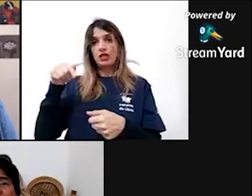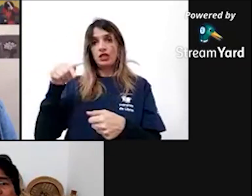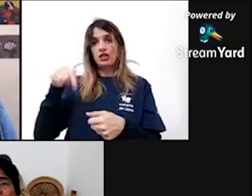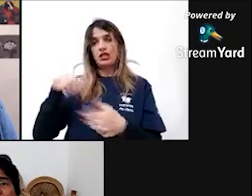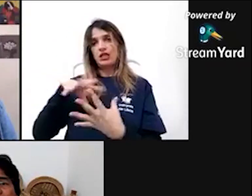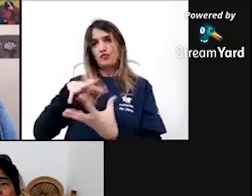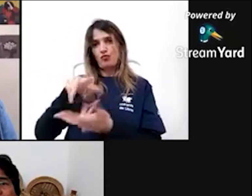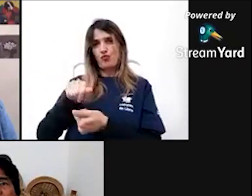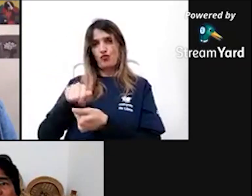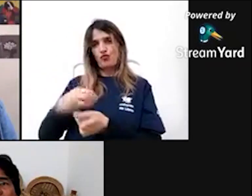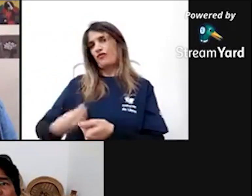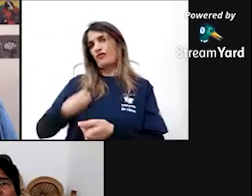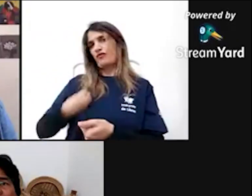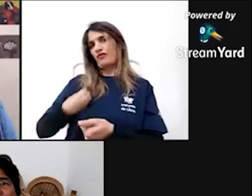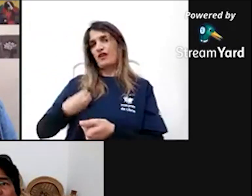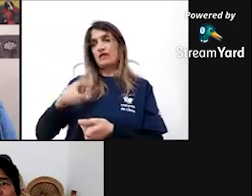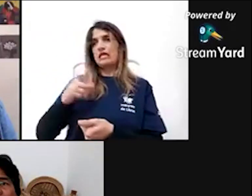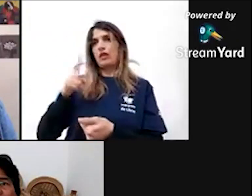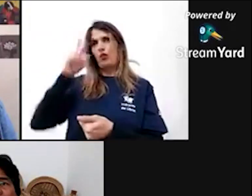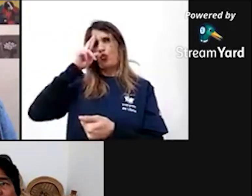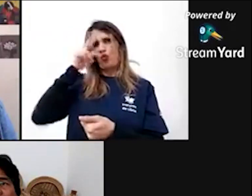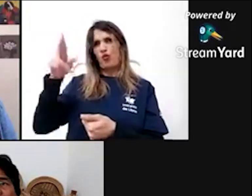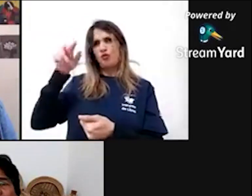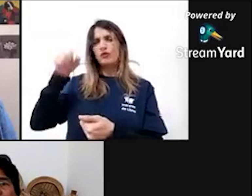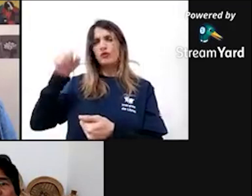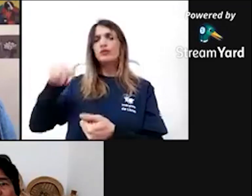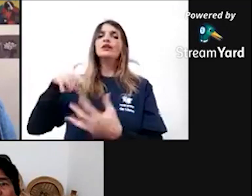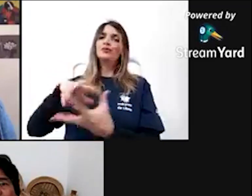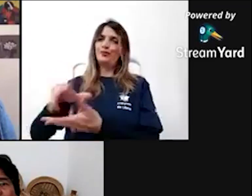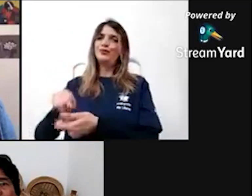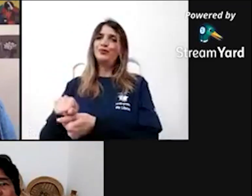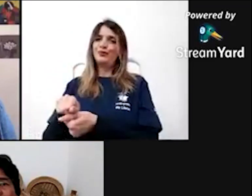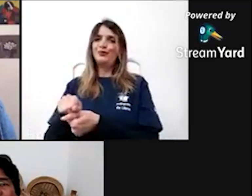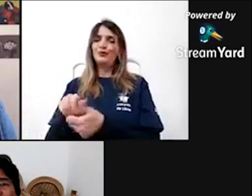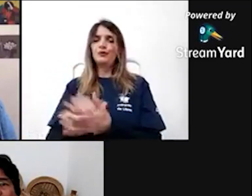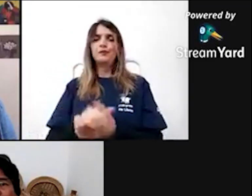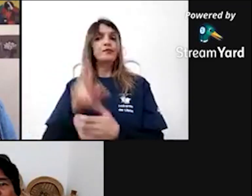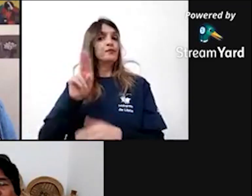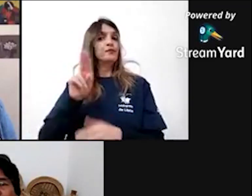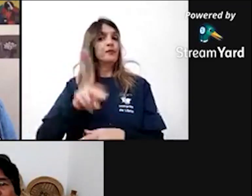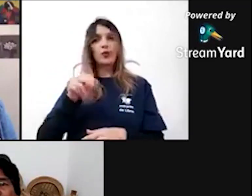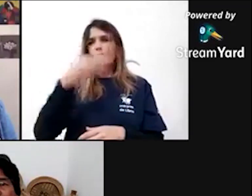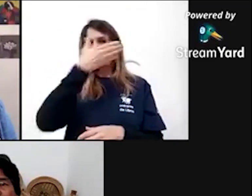dele, né? E nós não podemos nunca, jamais esquecer